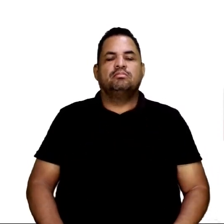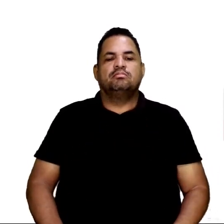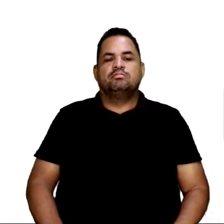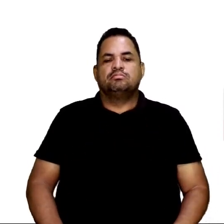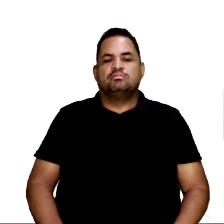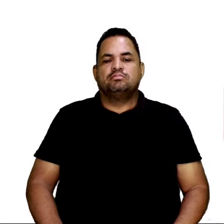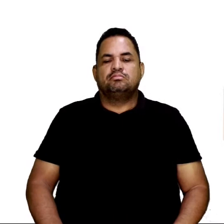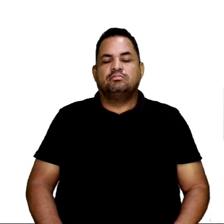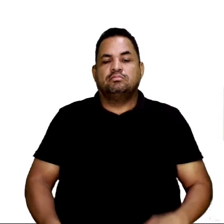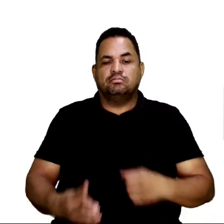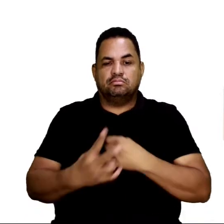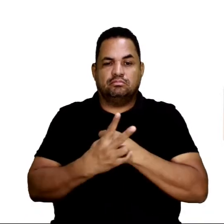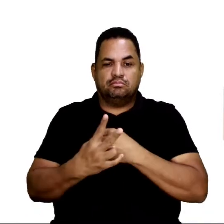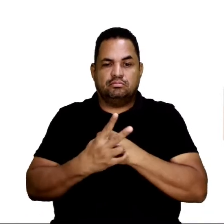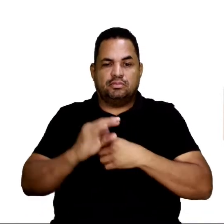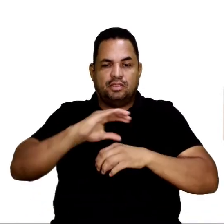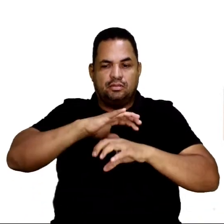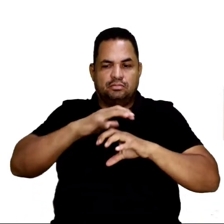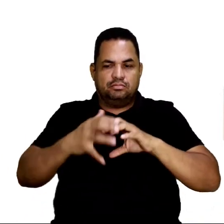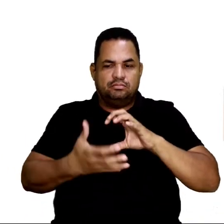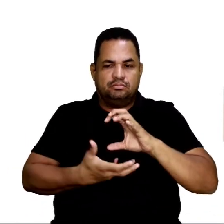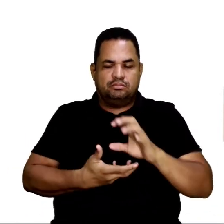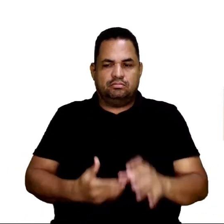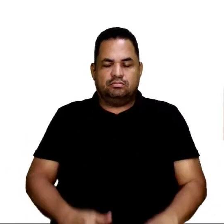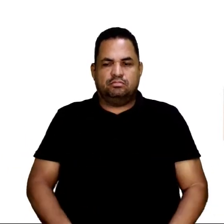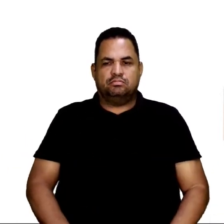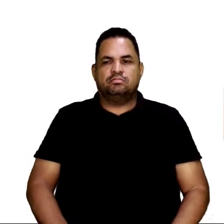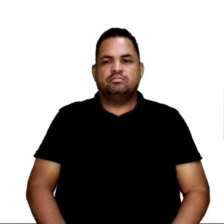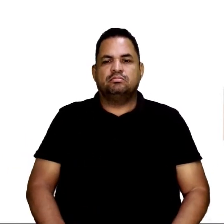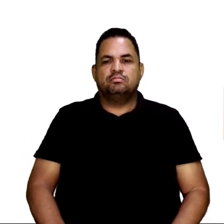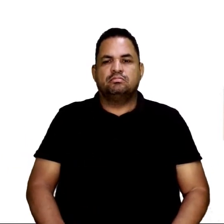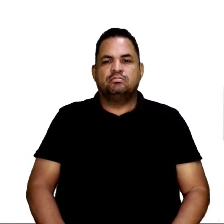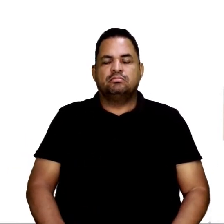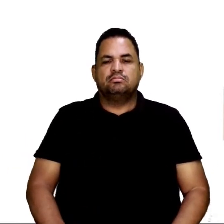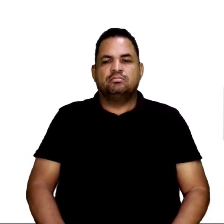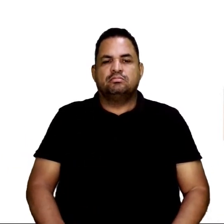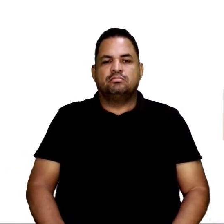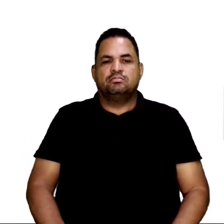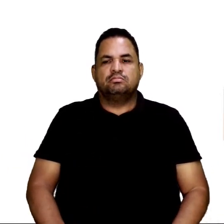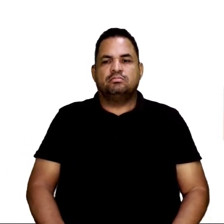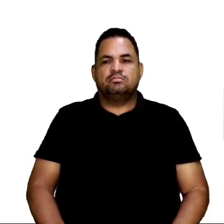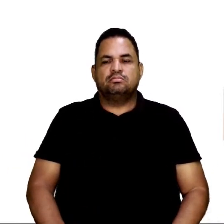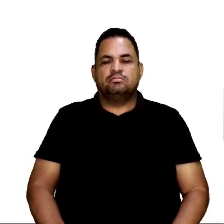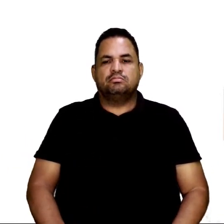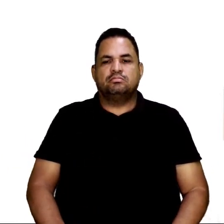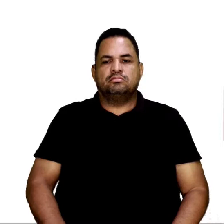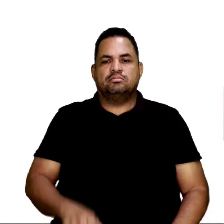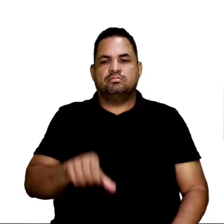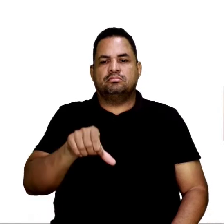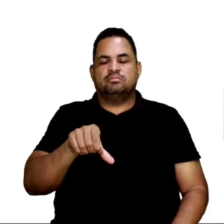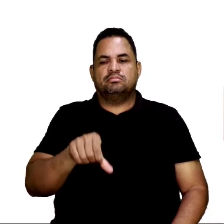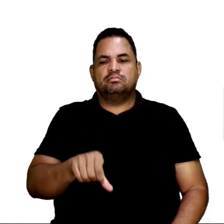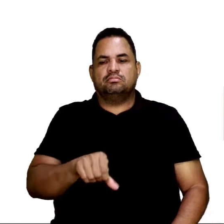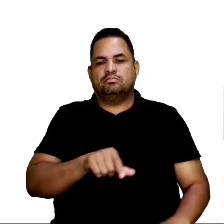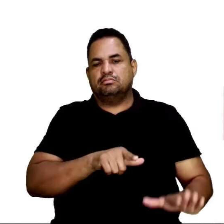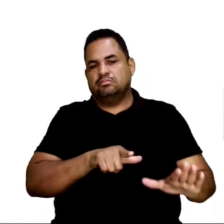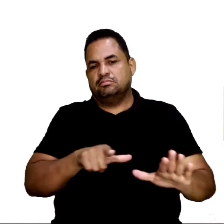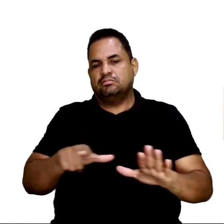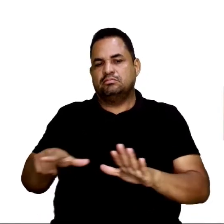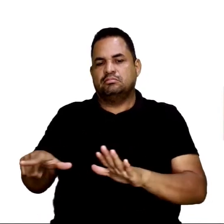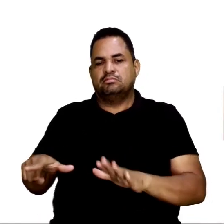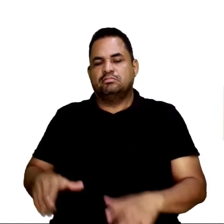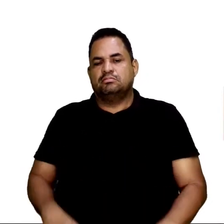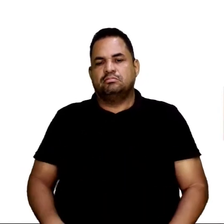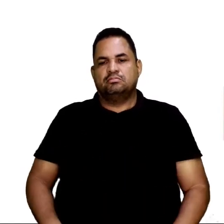está protegido por um saco fetal. Vamos lá. Com 9 semanas, olha só que lindinho,